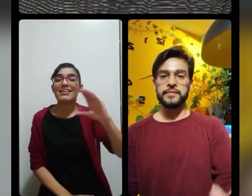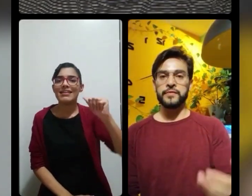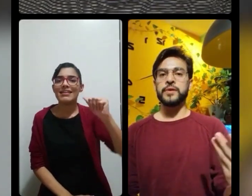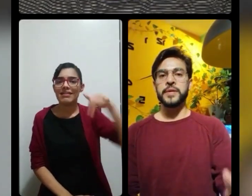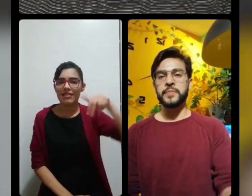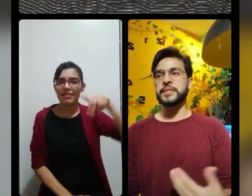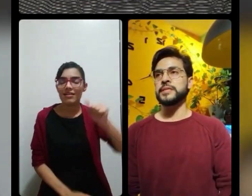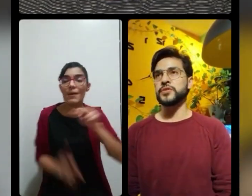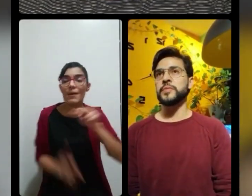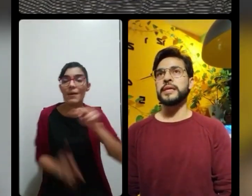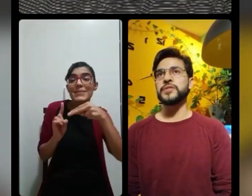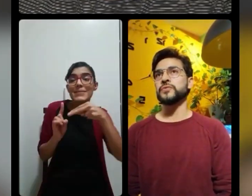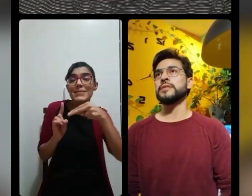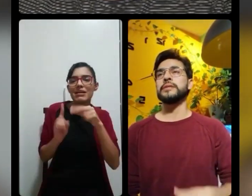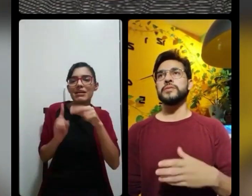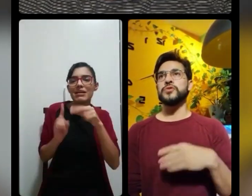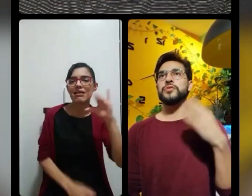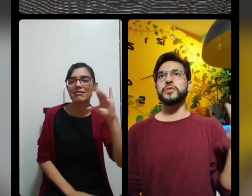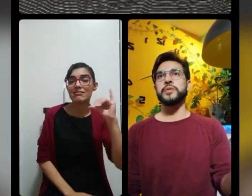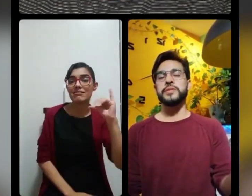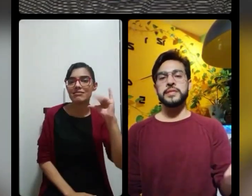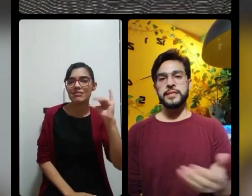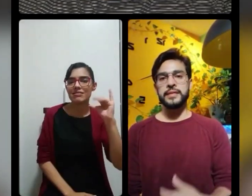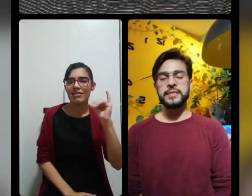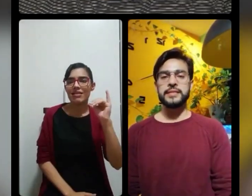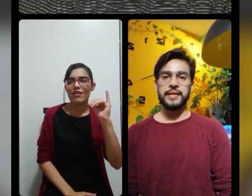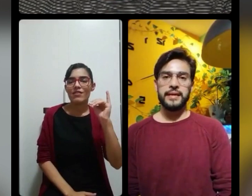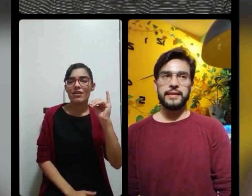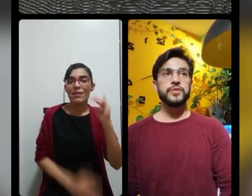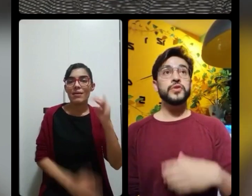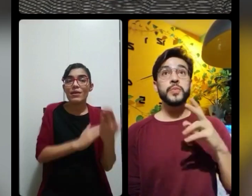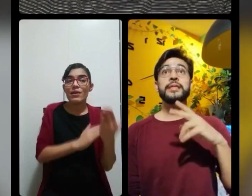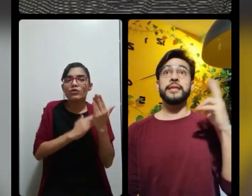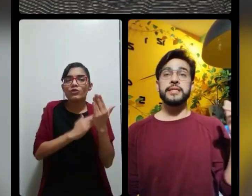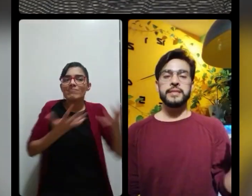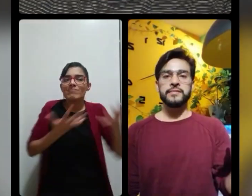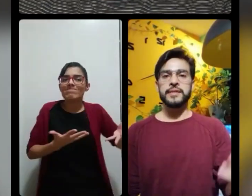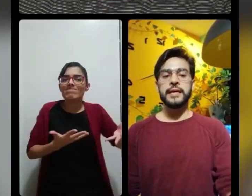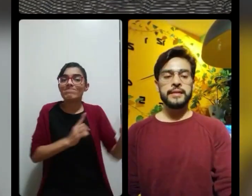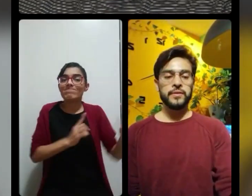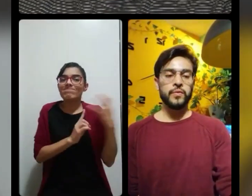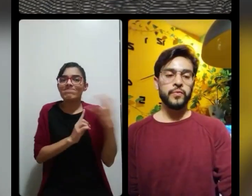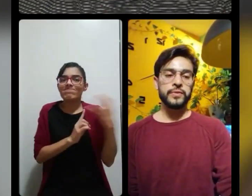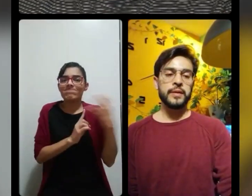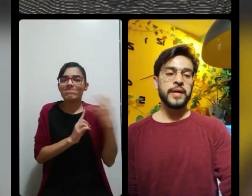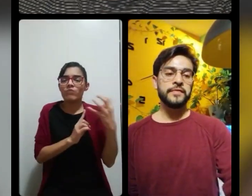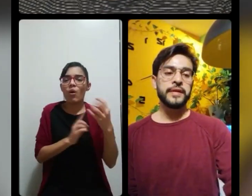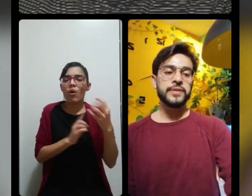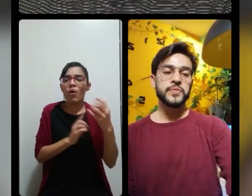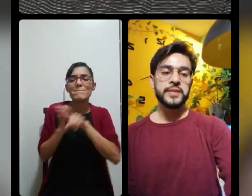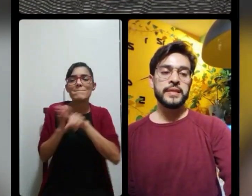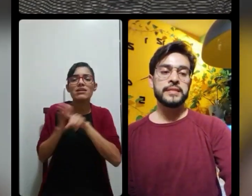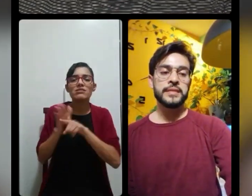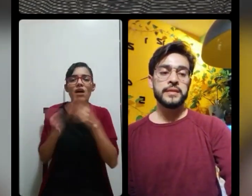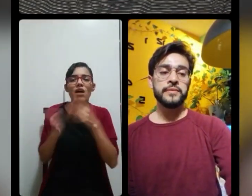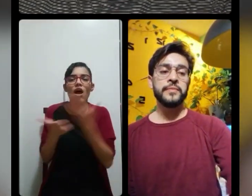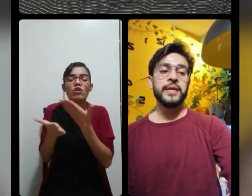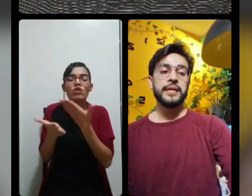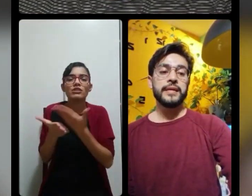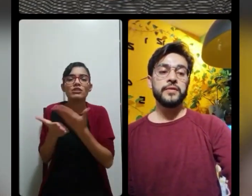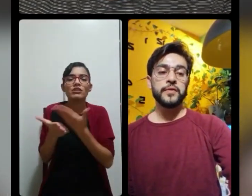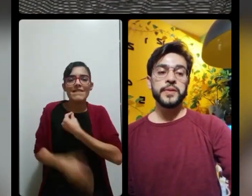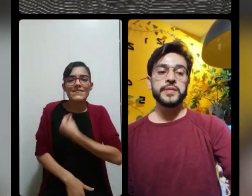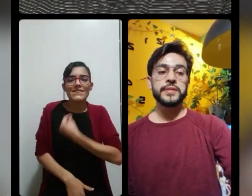que motivou a minha pesquisa sobre Cascudo. Então, desde 2016, de 2013, na verdade, como o trabalho final da